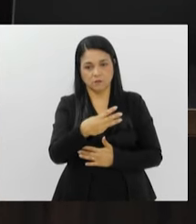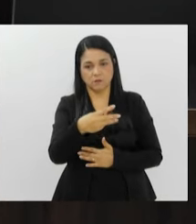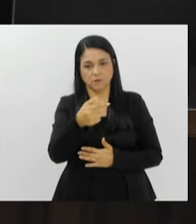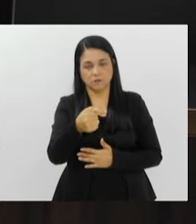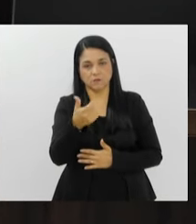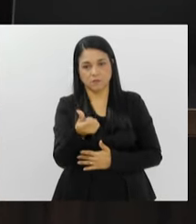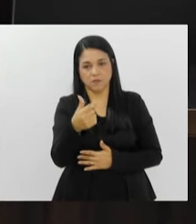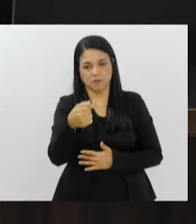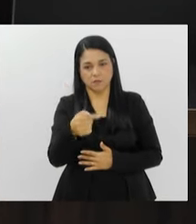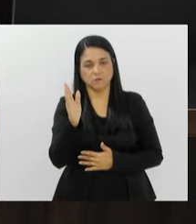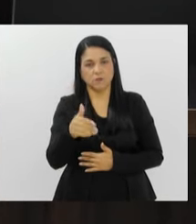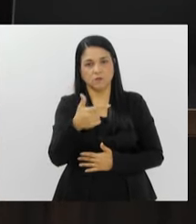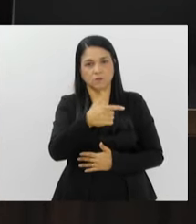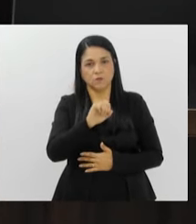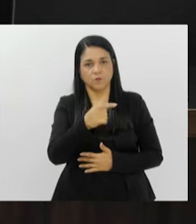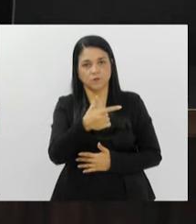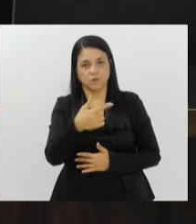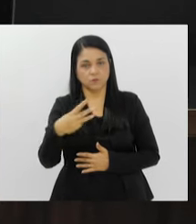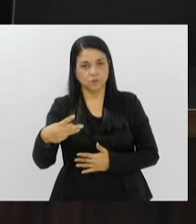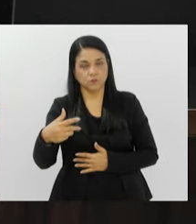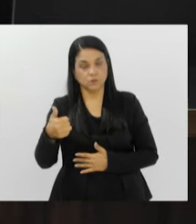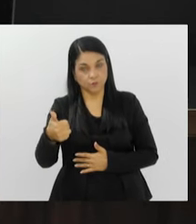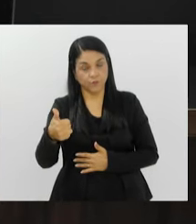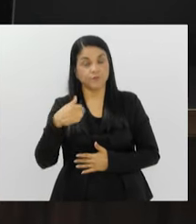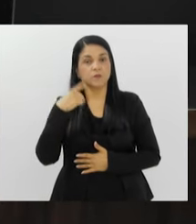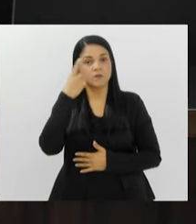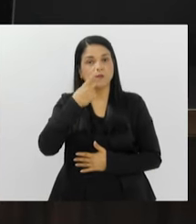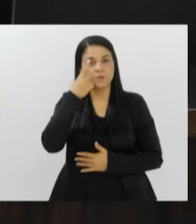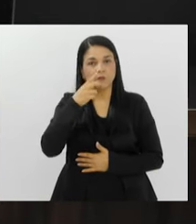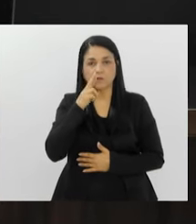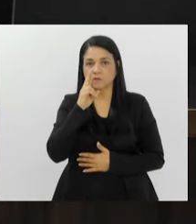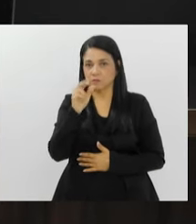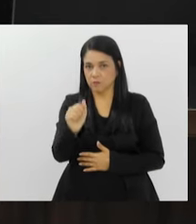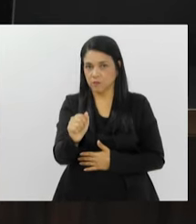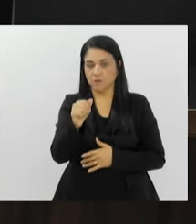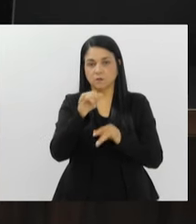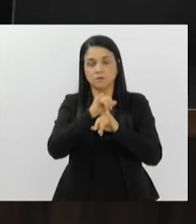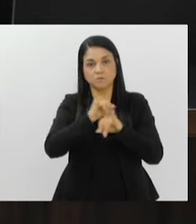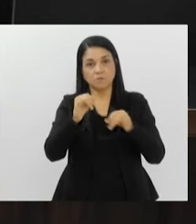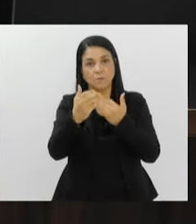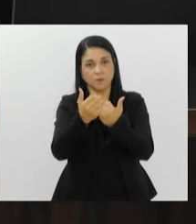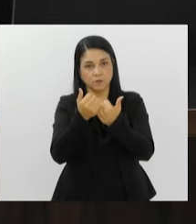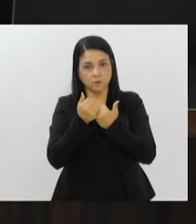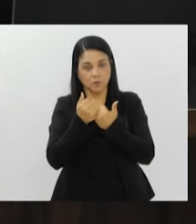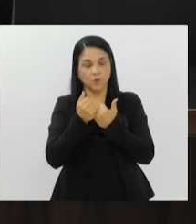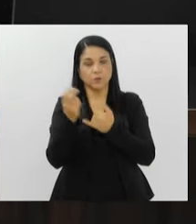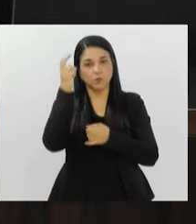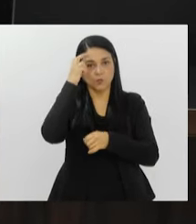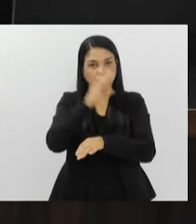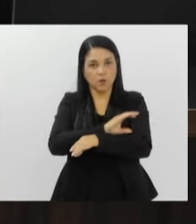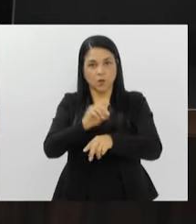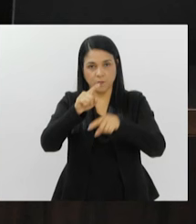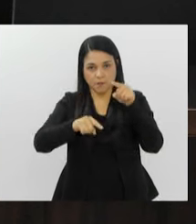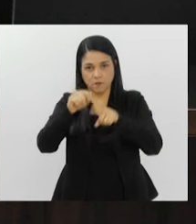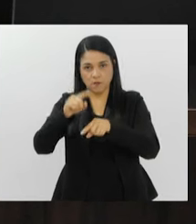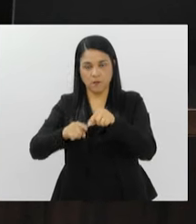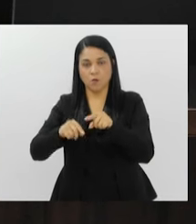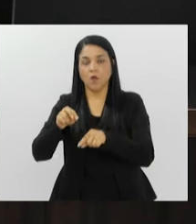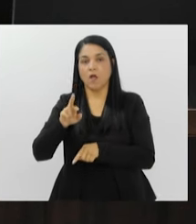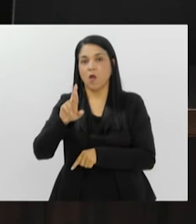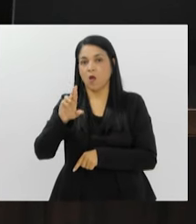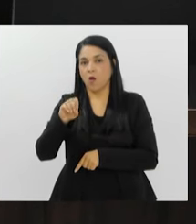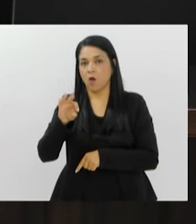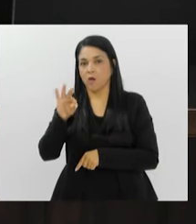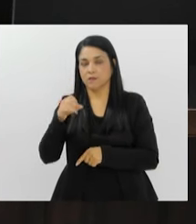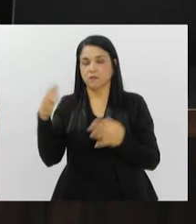3767 de 2 de autore o deputado Rodrigo Amorim que declara como Patrimônio Histórico cultural e material a rota do Turismo